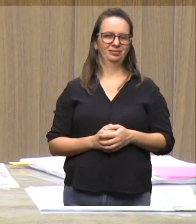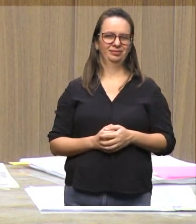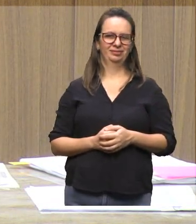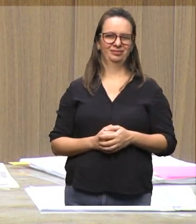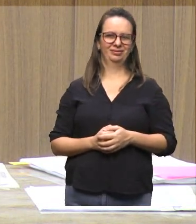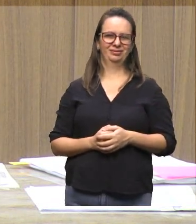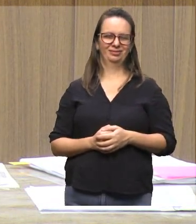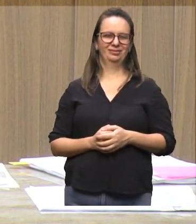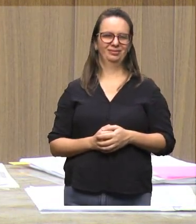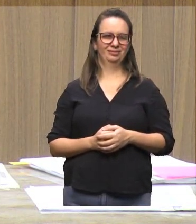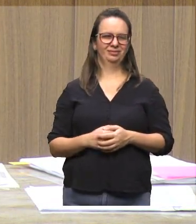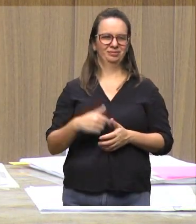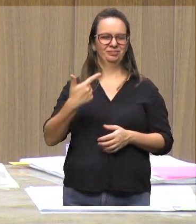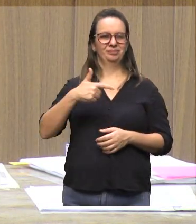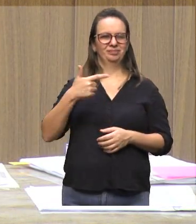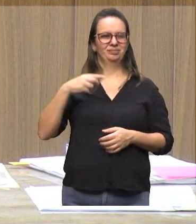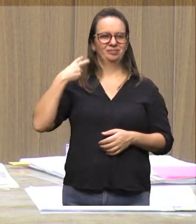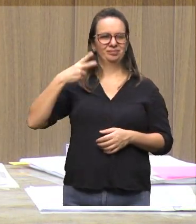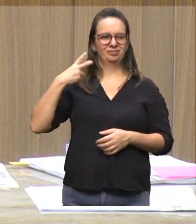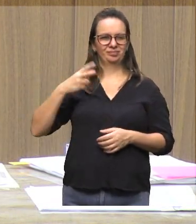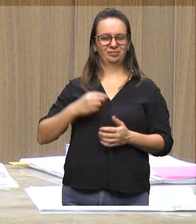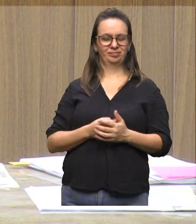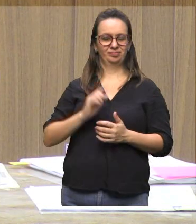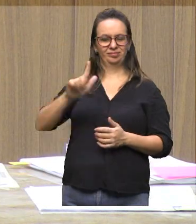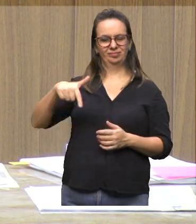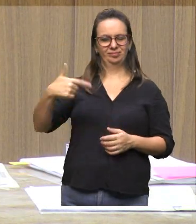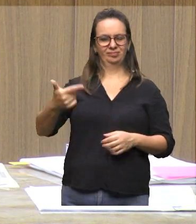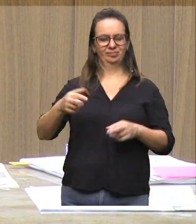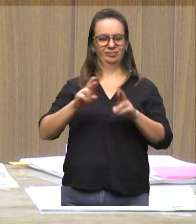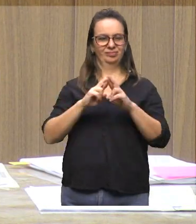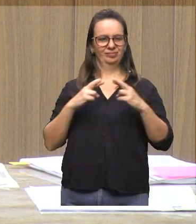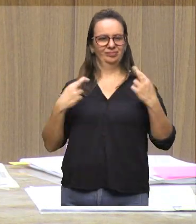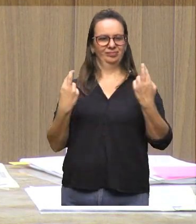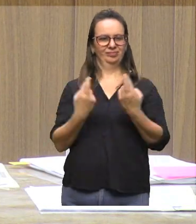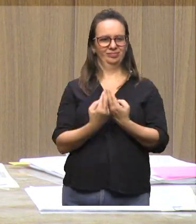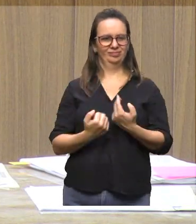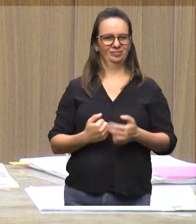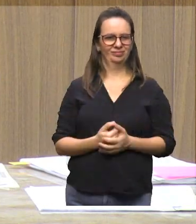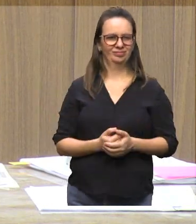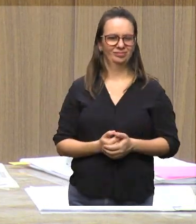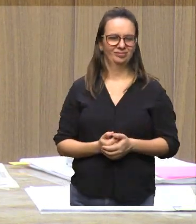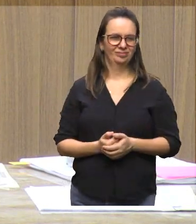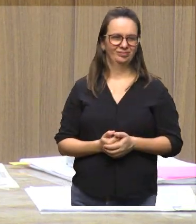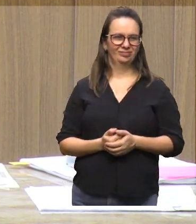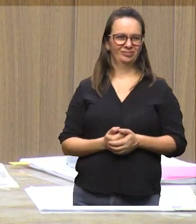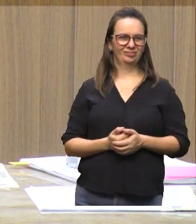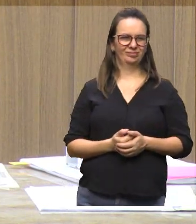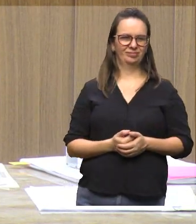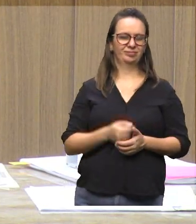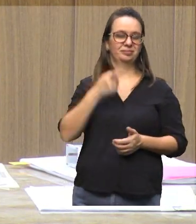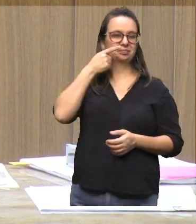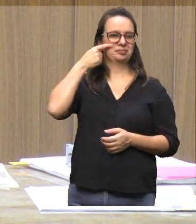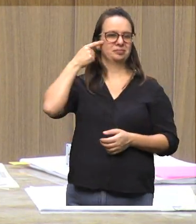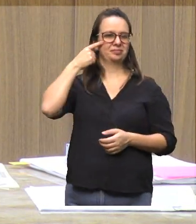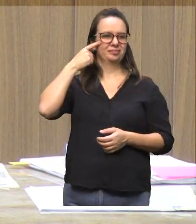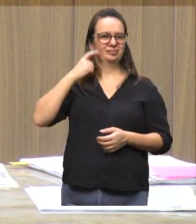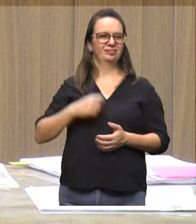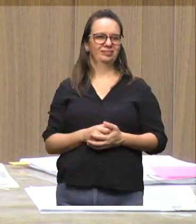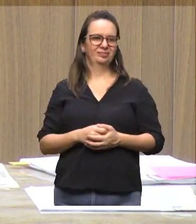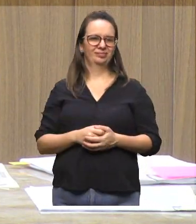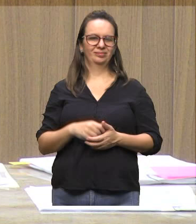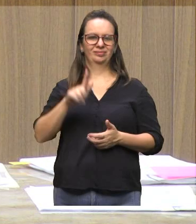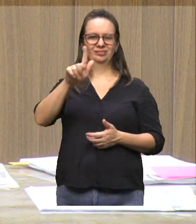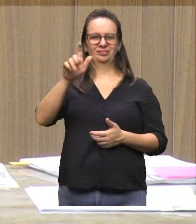dois vereadores inscritos para fazerem uso da palavra na próxima sessão são Vinícius Simili e